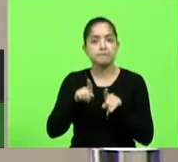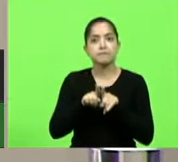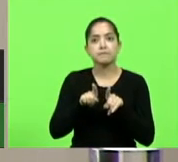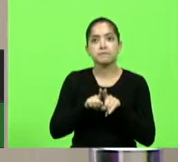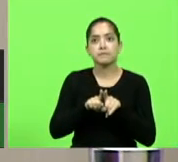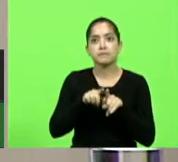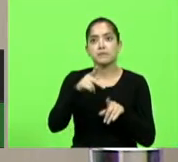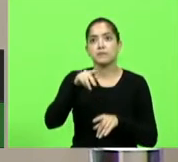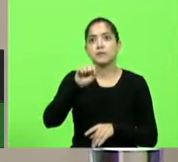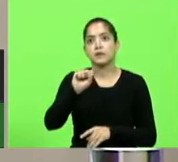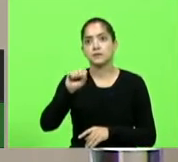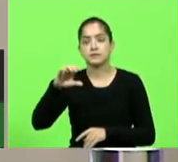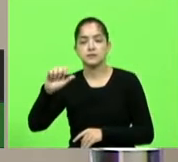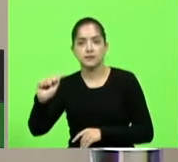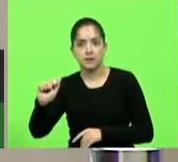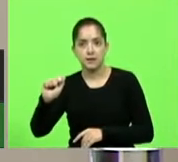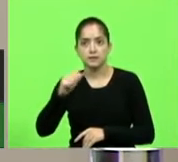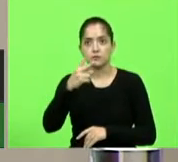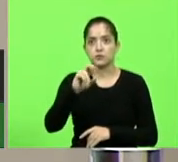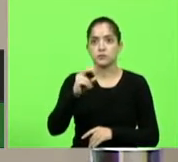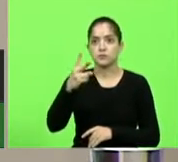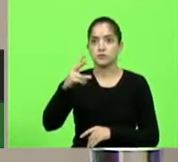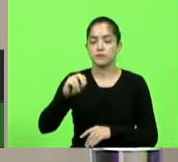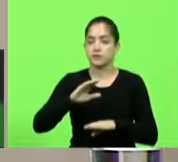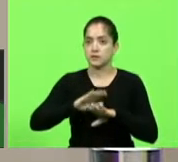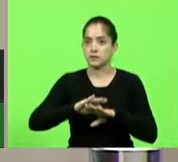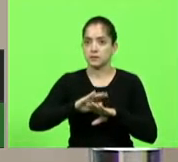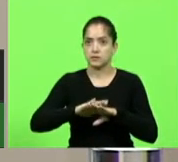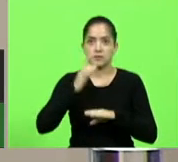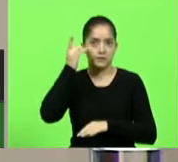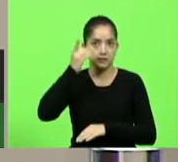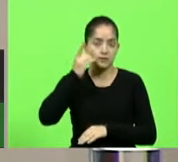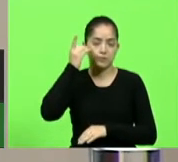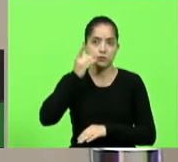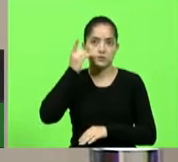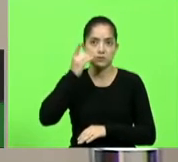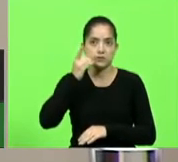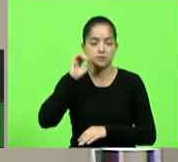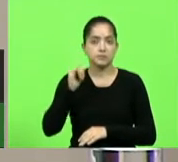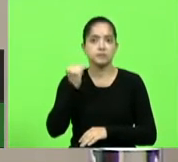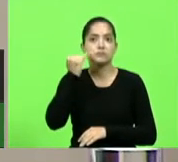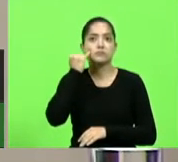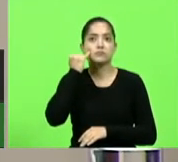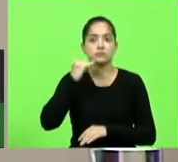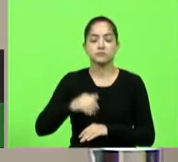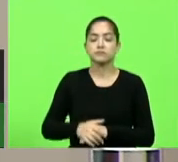PSA 19.6/2020, autoria deputado Gessé Lopes.